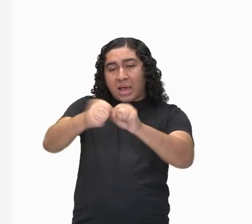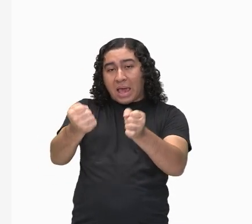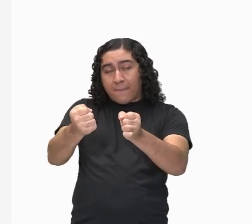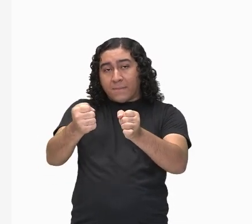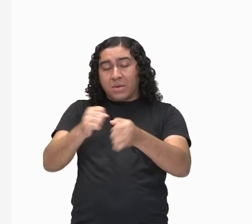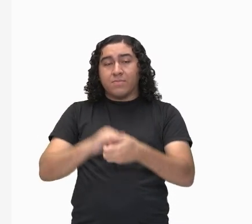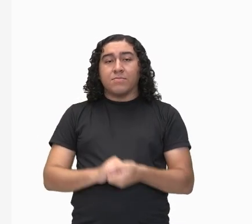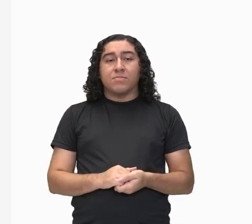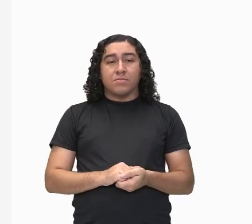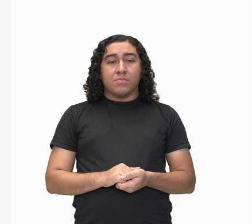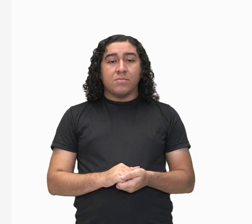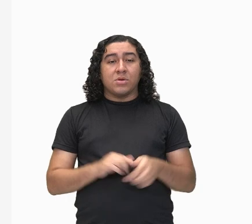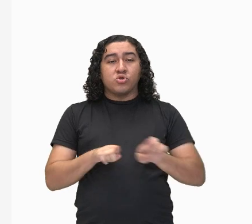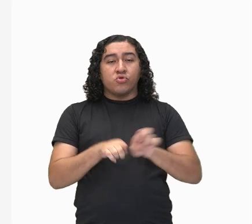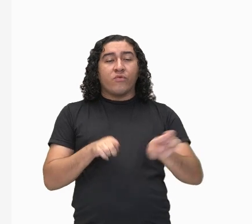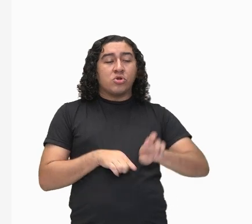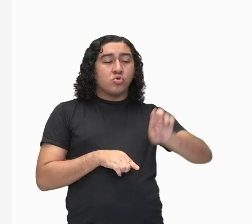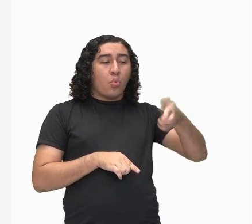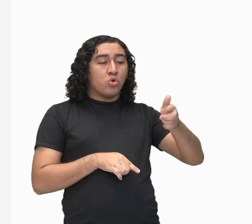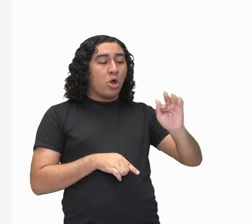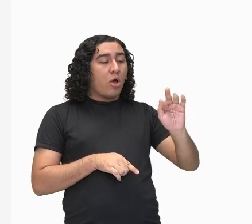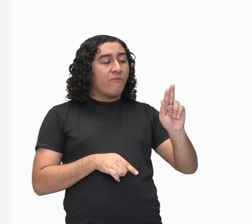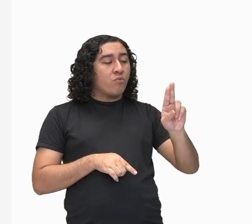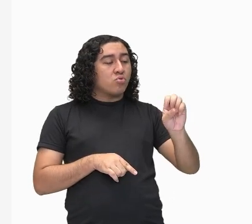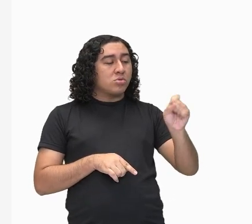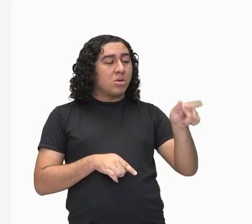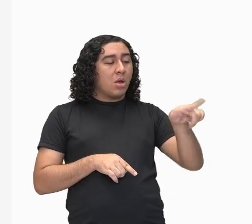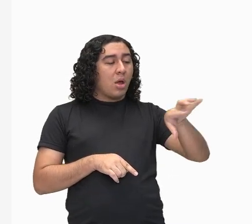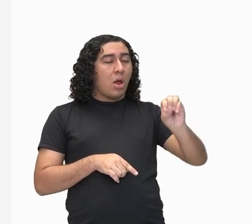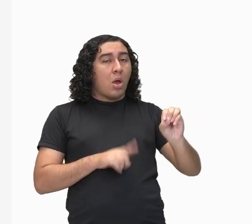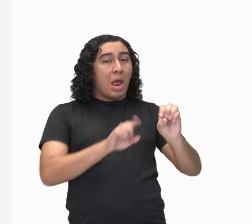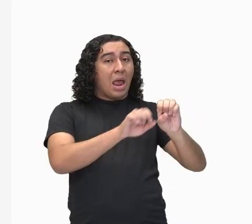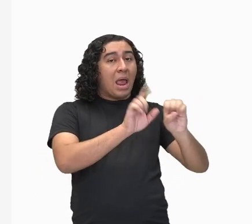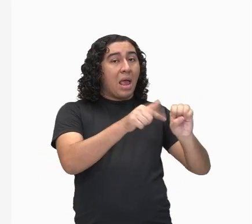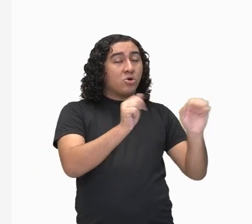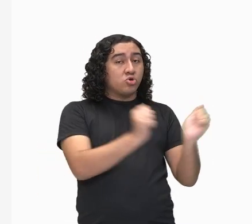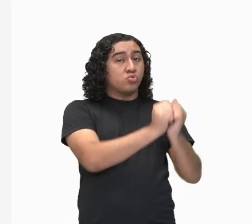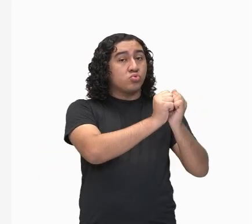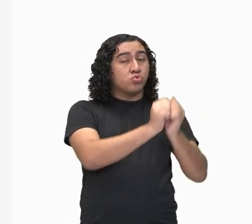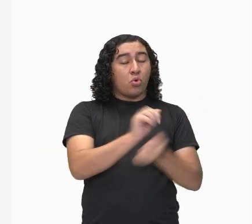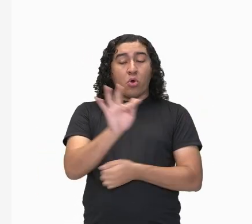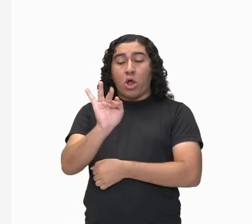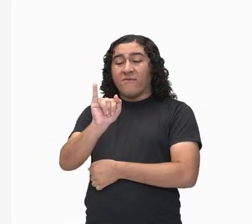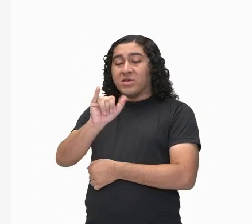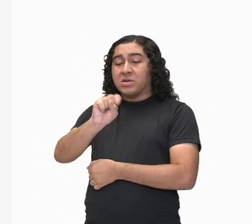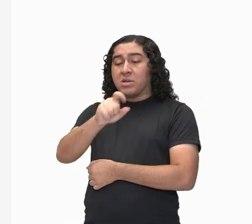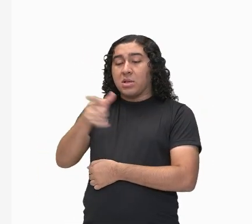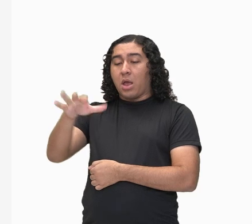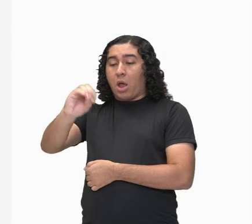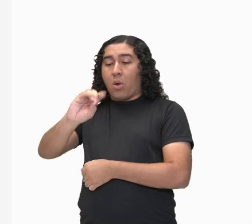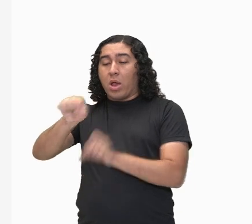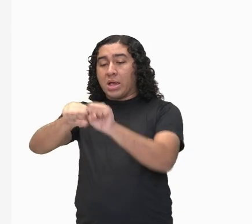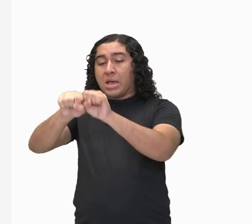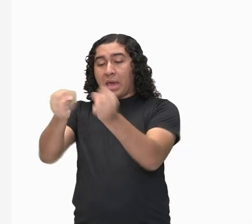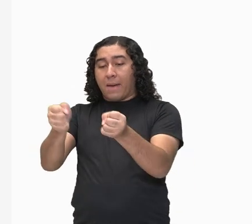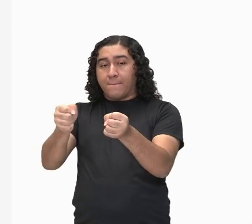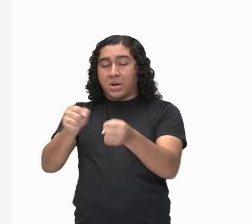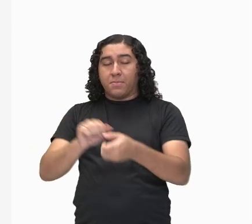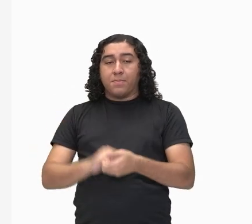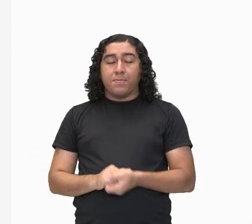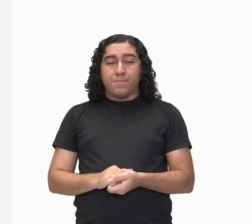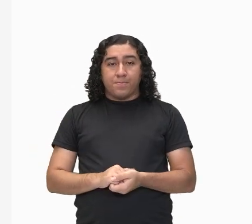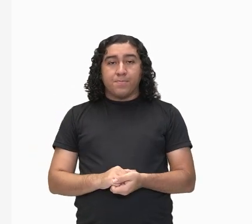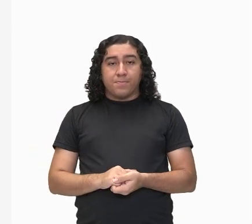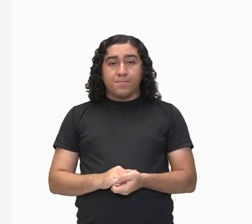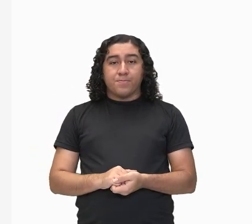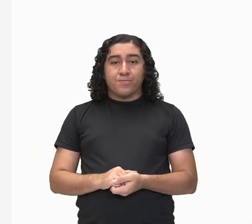fusão. Fusão é quando a gente junta, quando a gente une. Fissão é a quebra do núcleo de um átomo. Nesse processo de